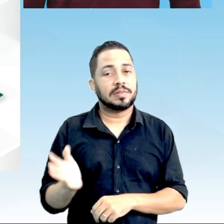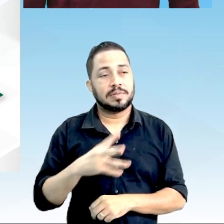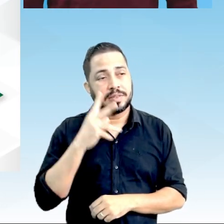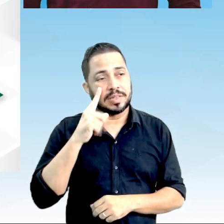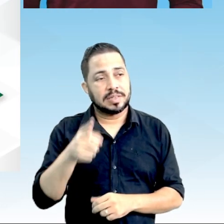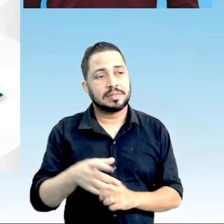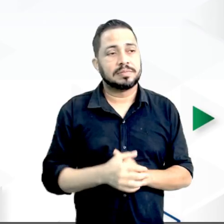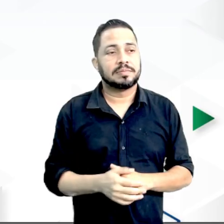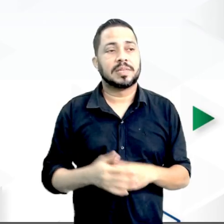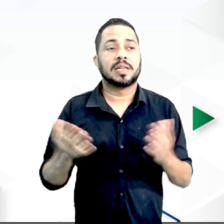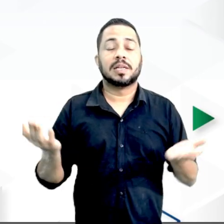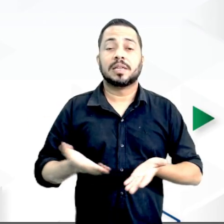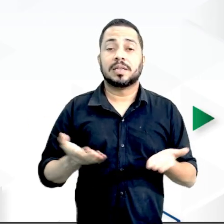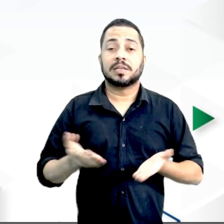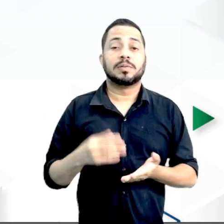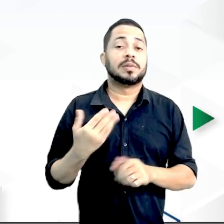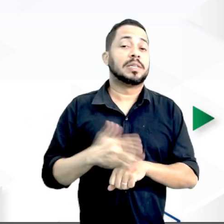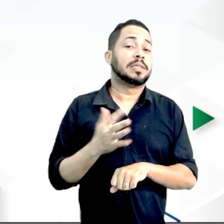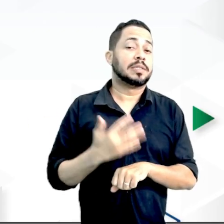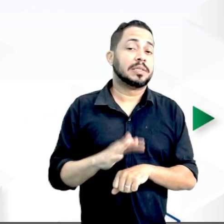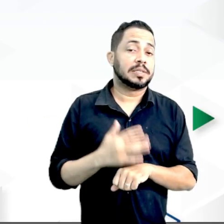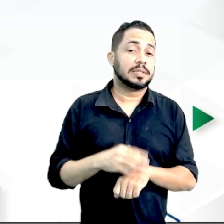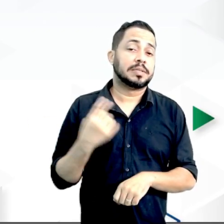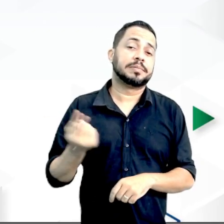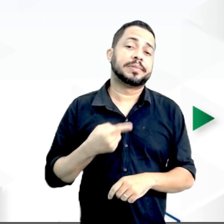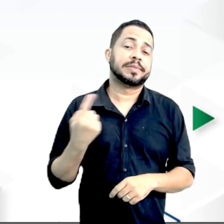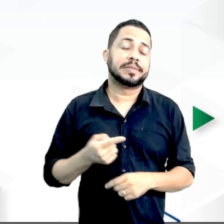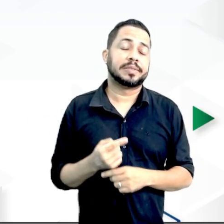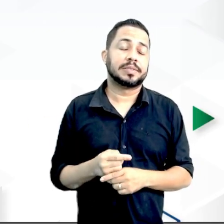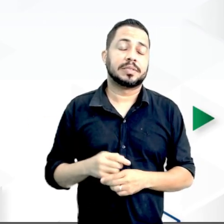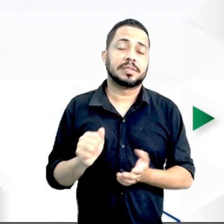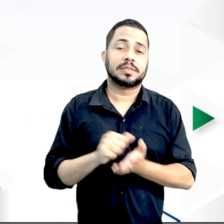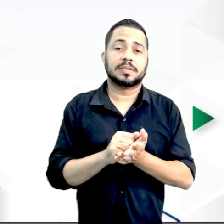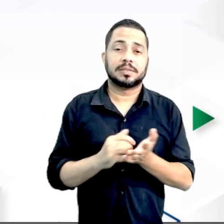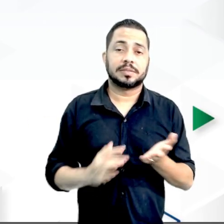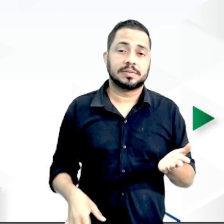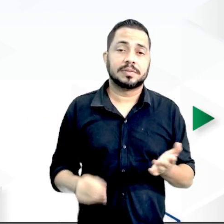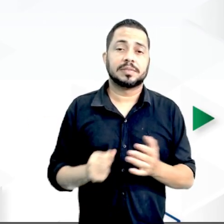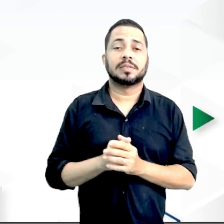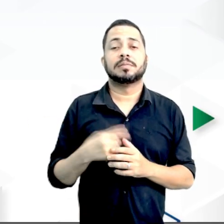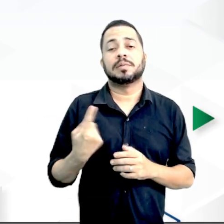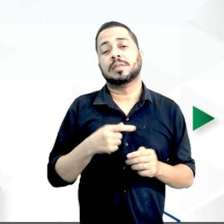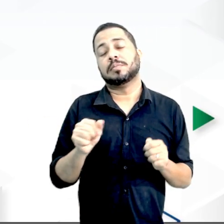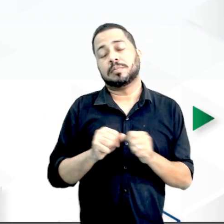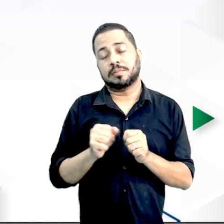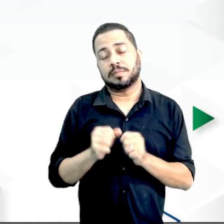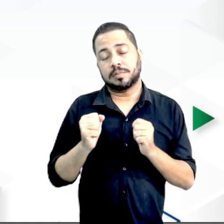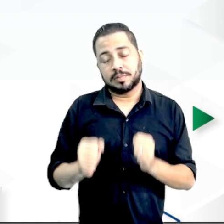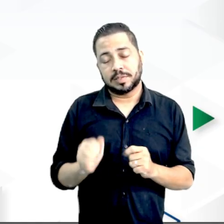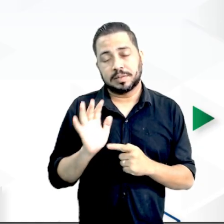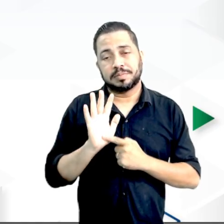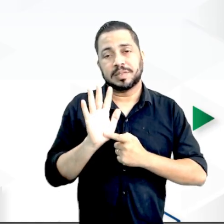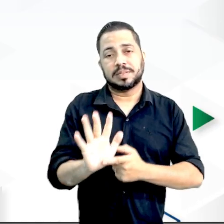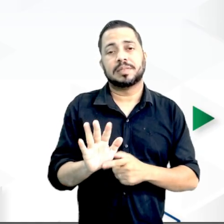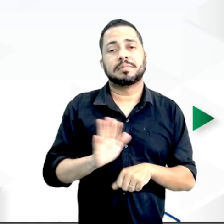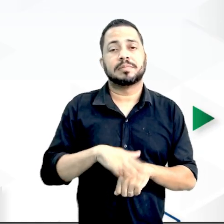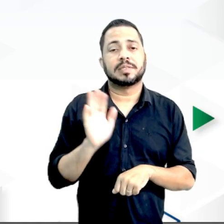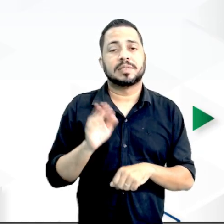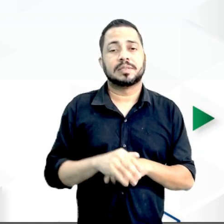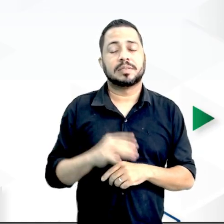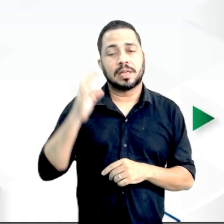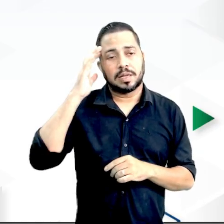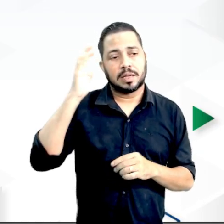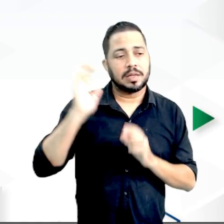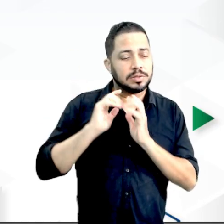lá. Olha, agora exercícios para a gente, né, atividades, tarefas para a gente poder apresentar um pouco mais de